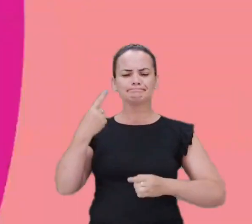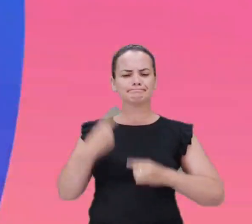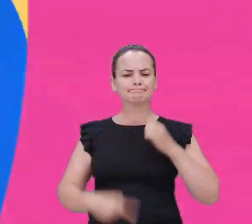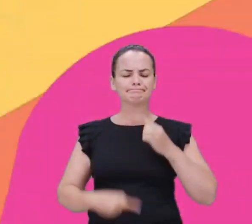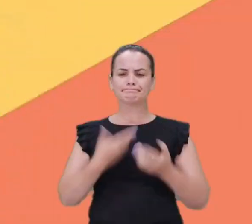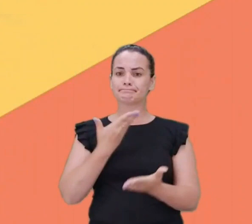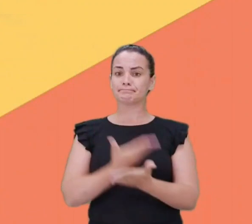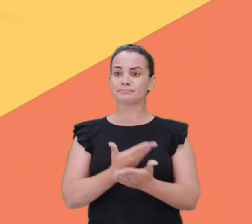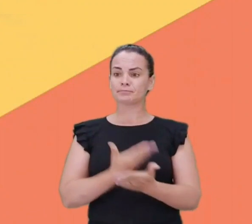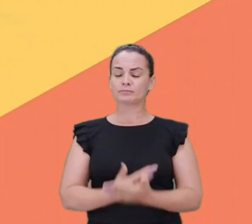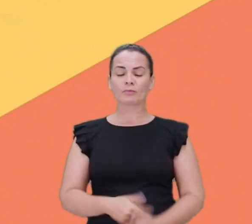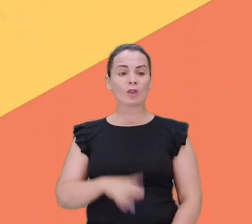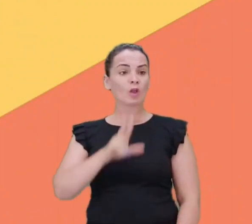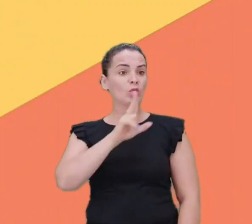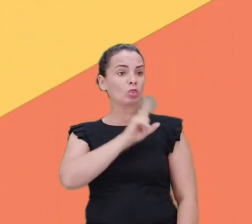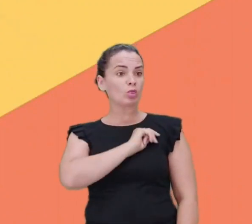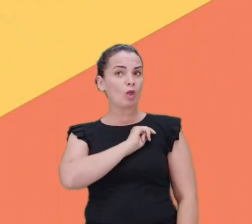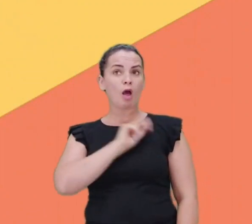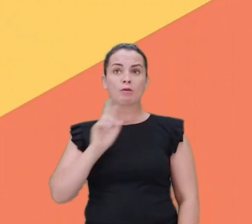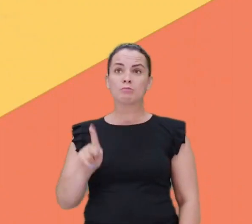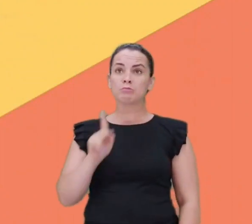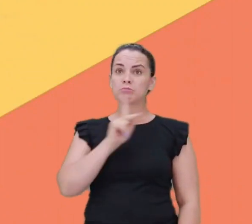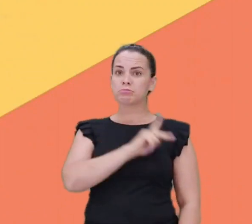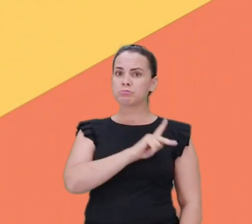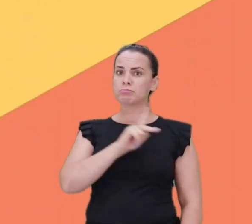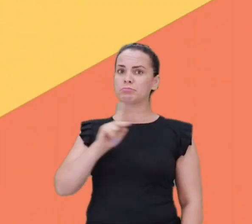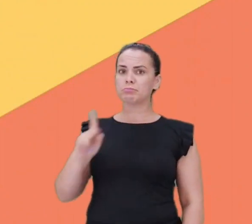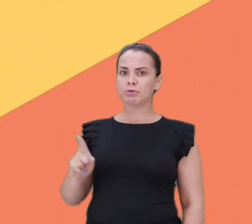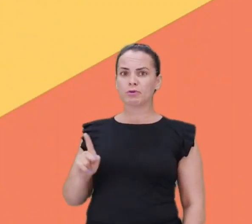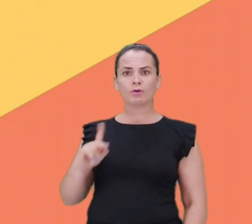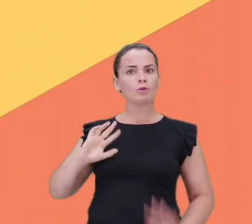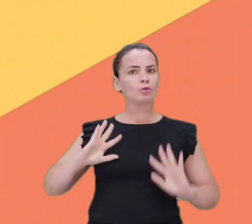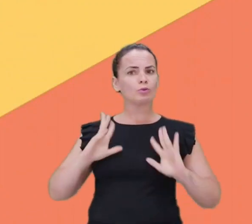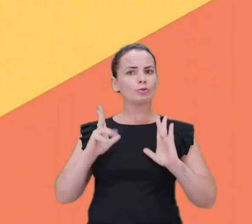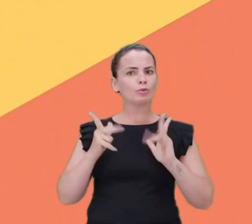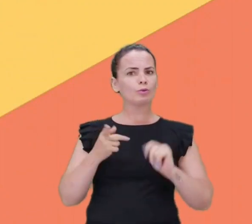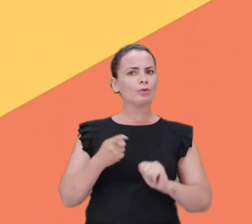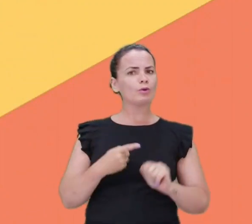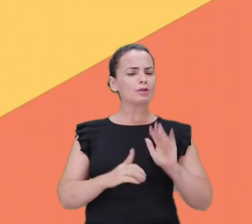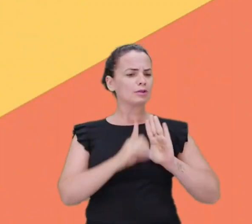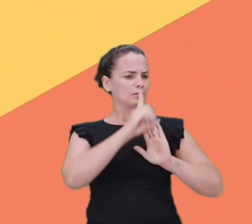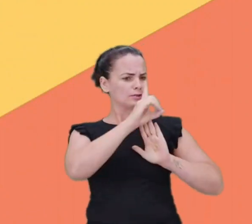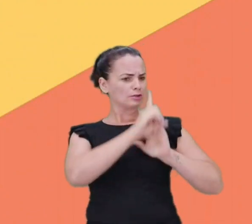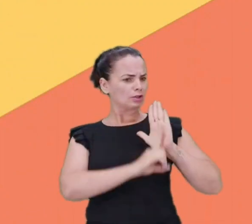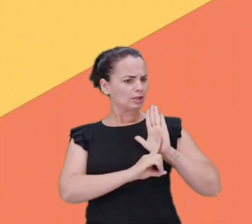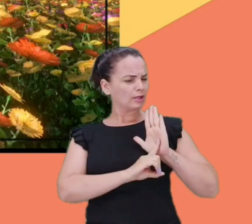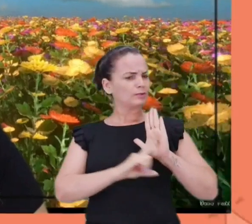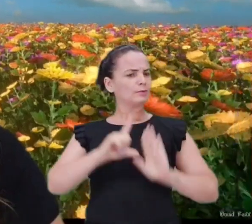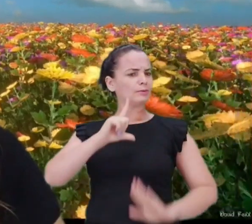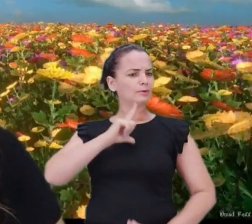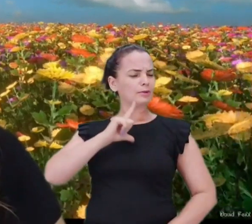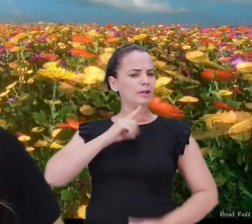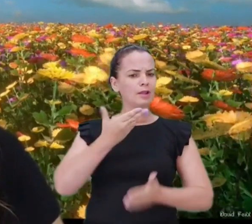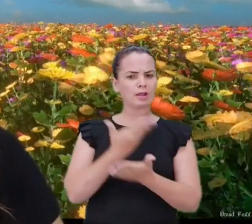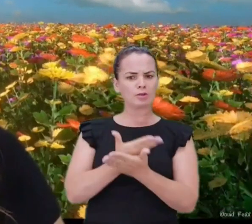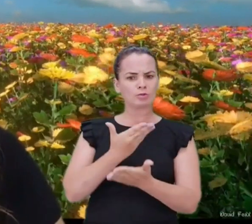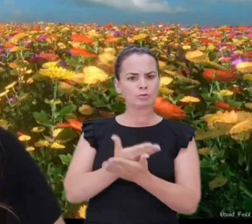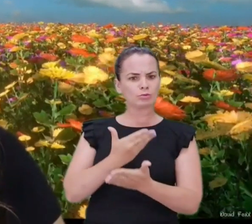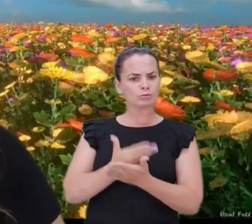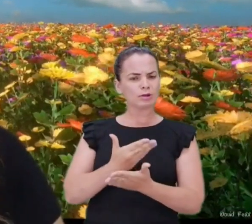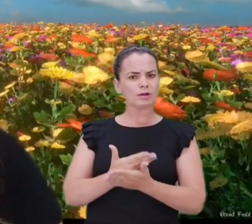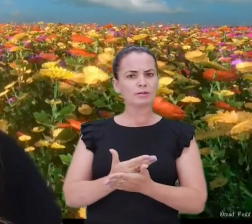estudar. Nossa, teacher! Todo mundo deveria ter o direito de estudar. Pois